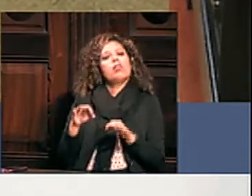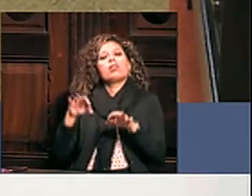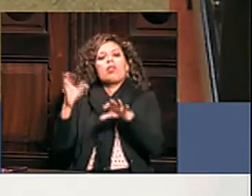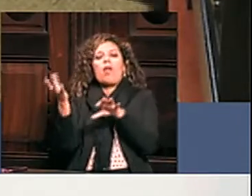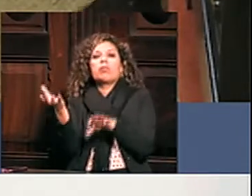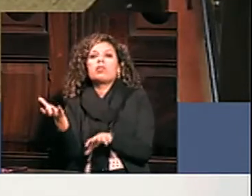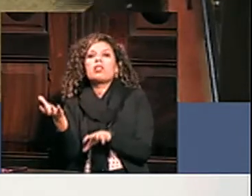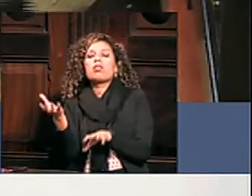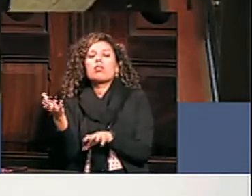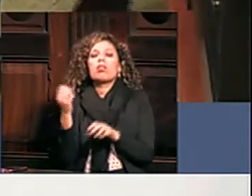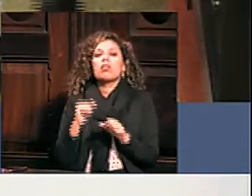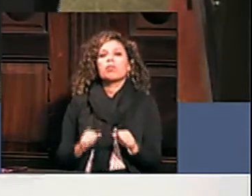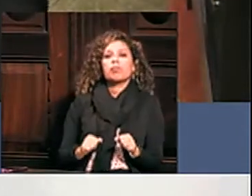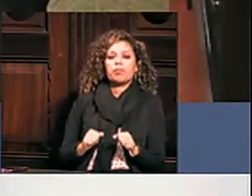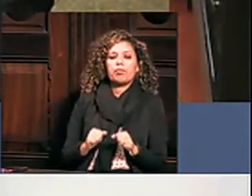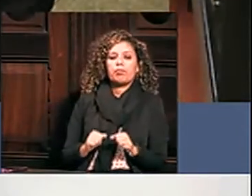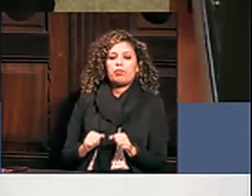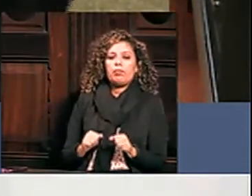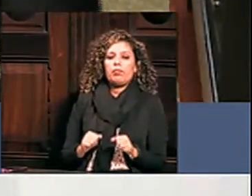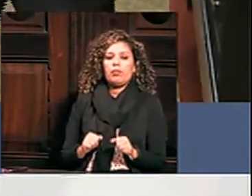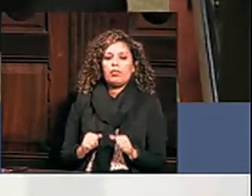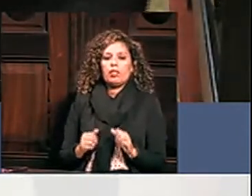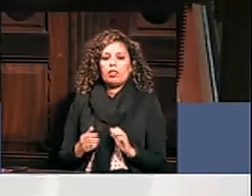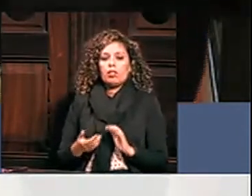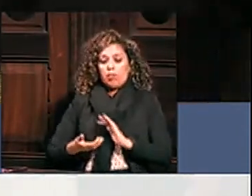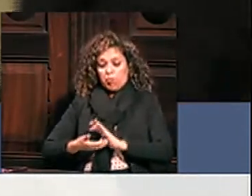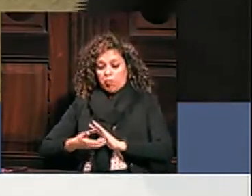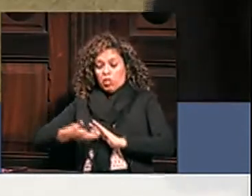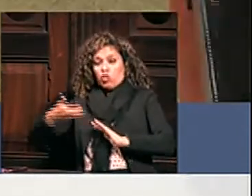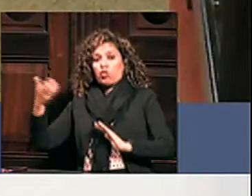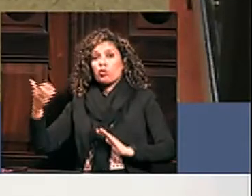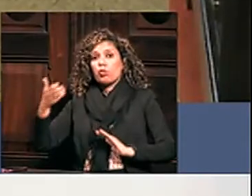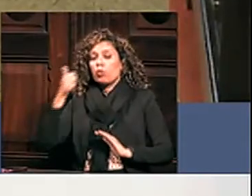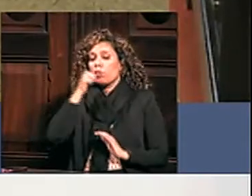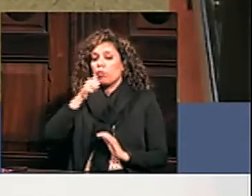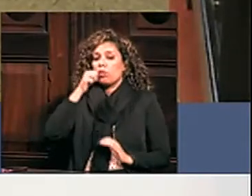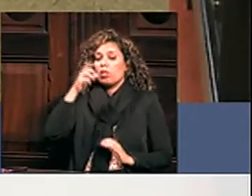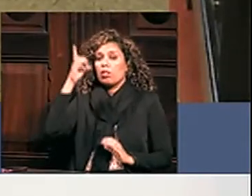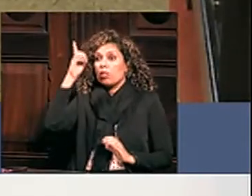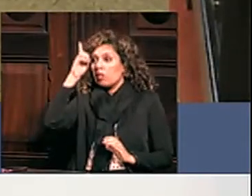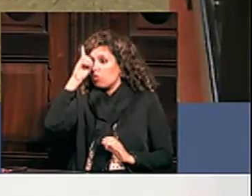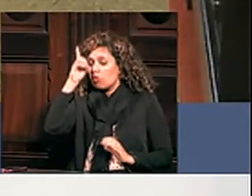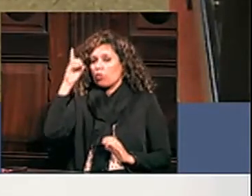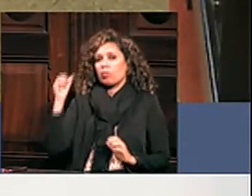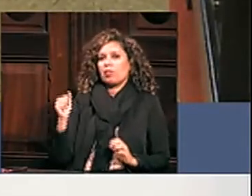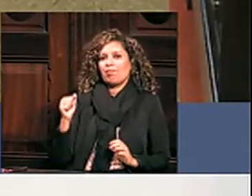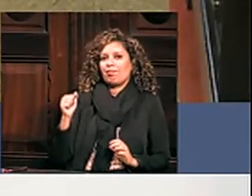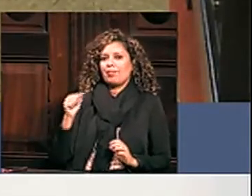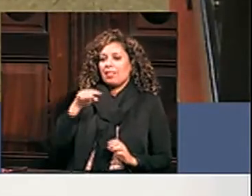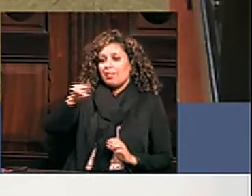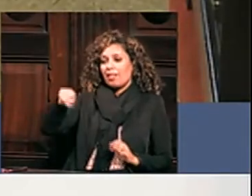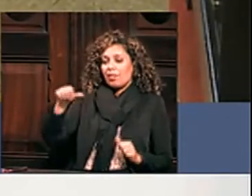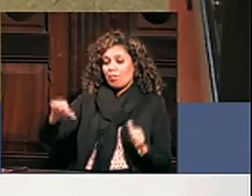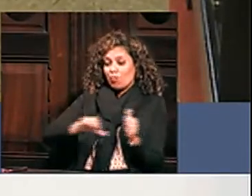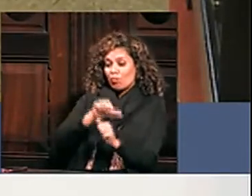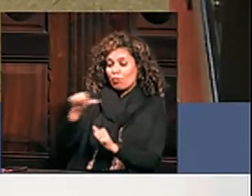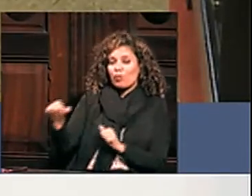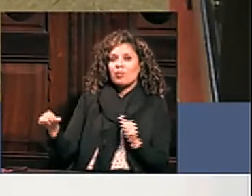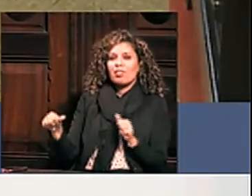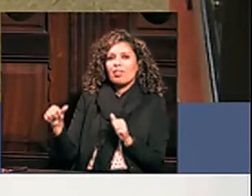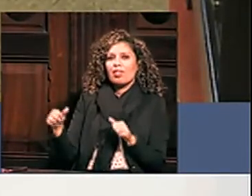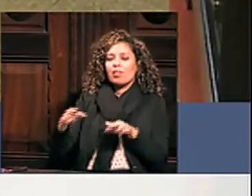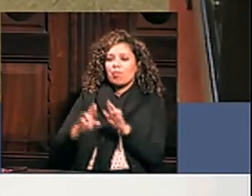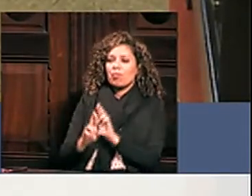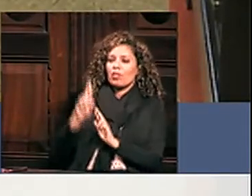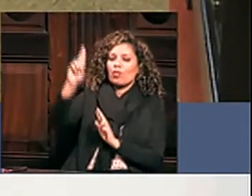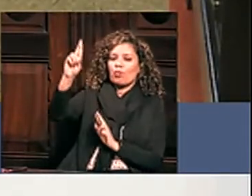que realmente houve, e tira a senhora Dilma e vai para o poder. E aí bota lá